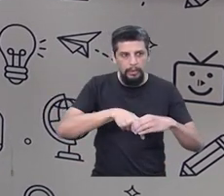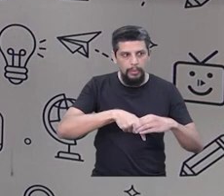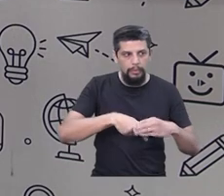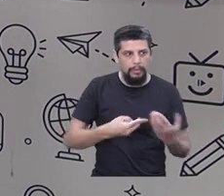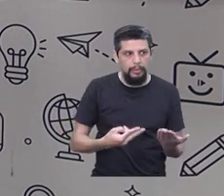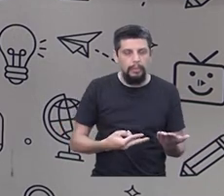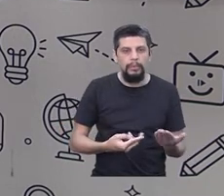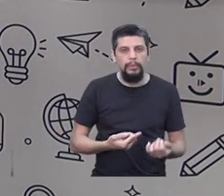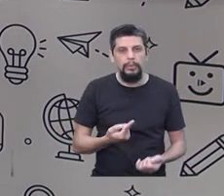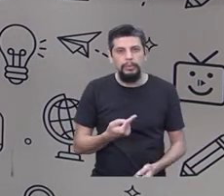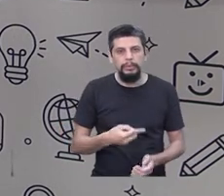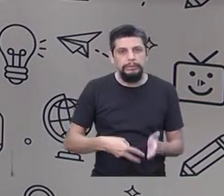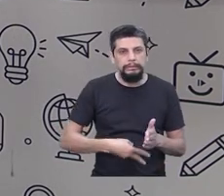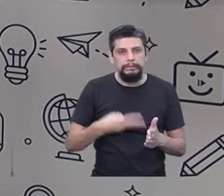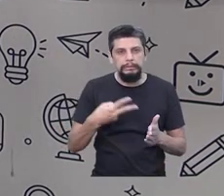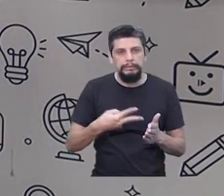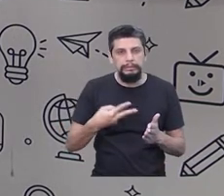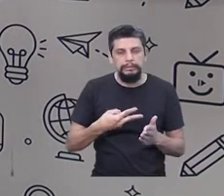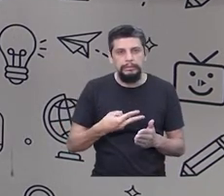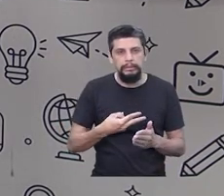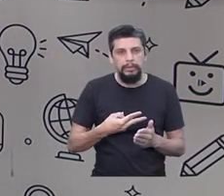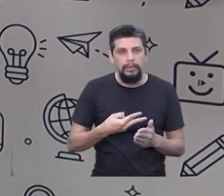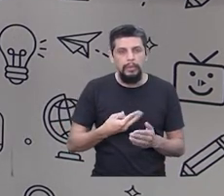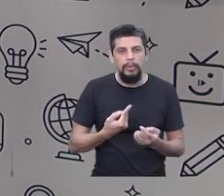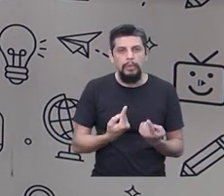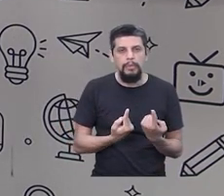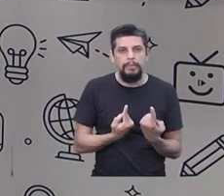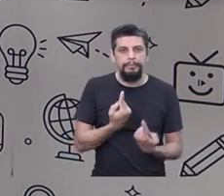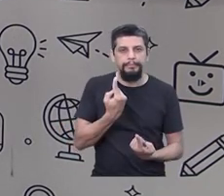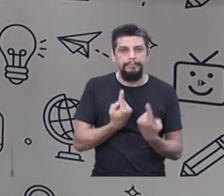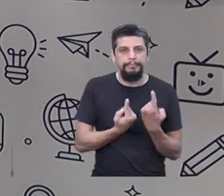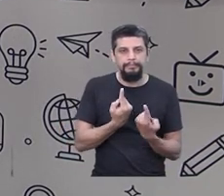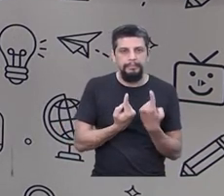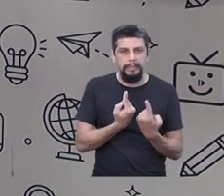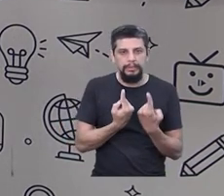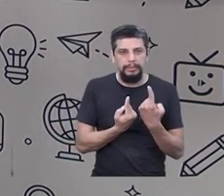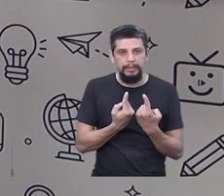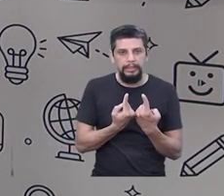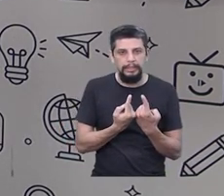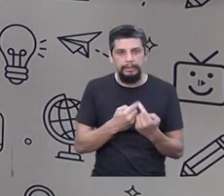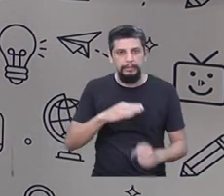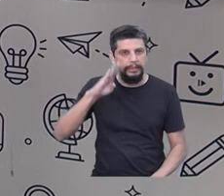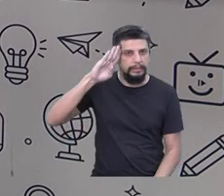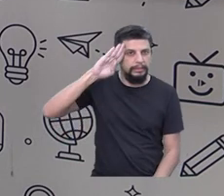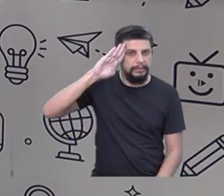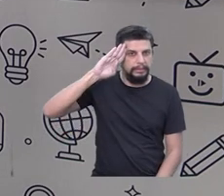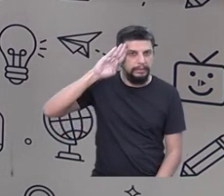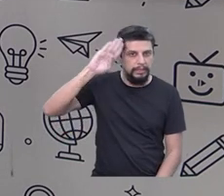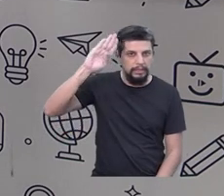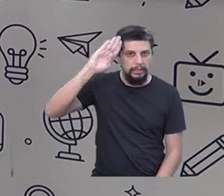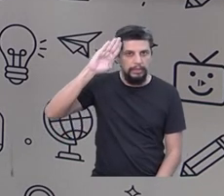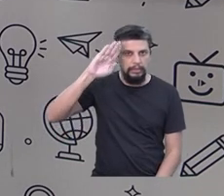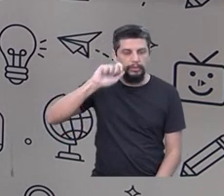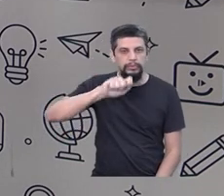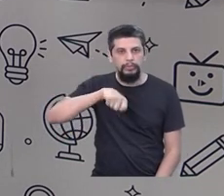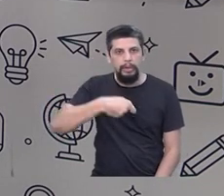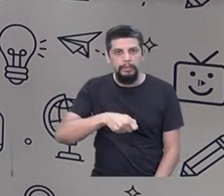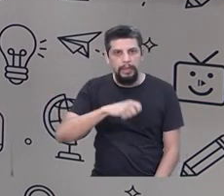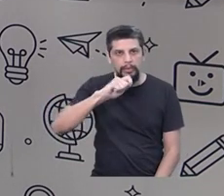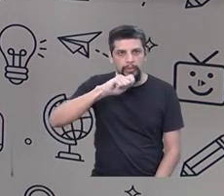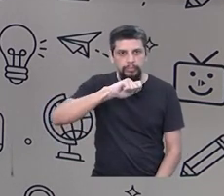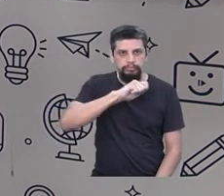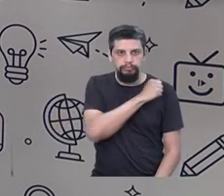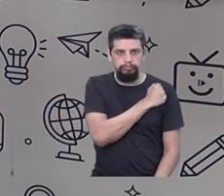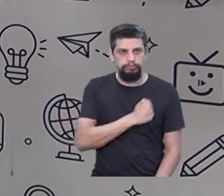nosso, primeiro personagem indagado pela protagonista sobre o cocô